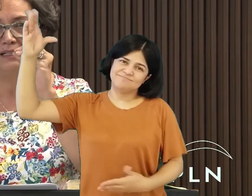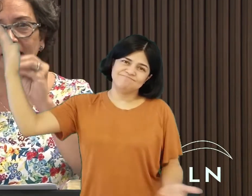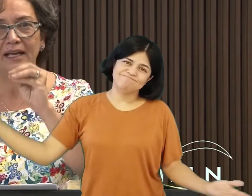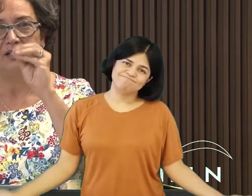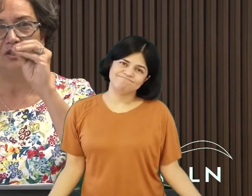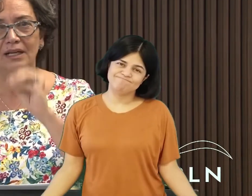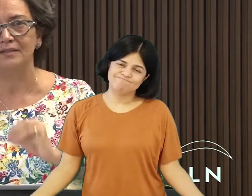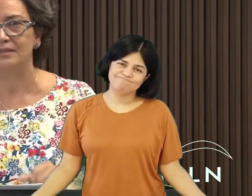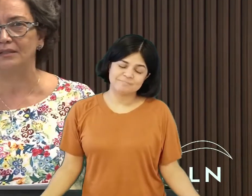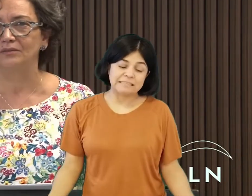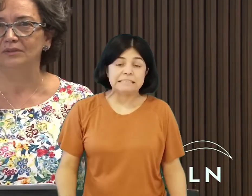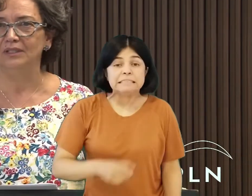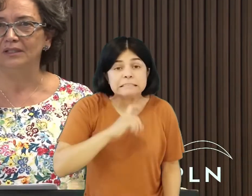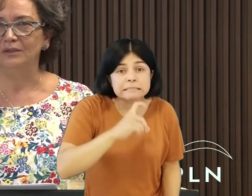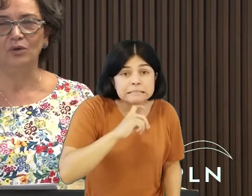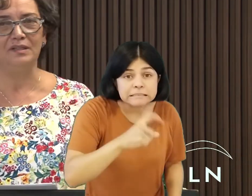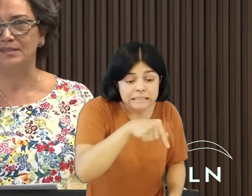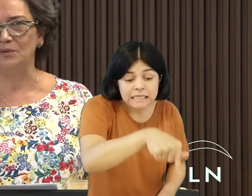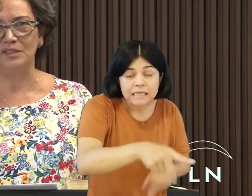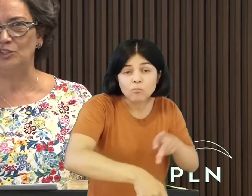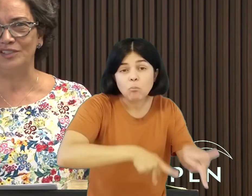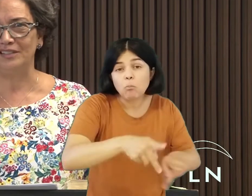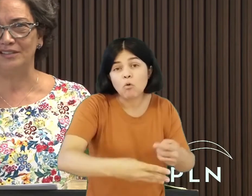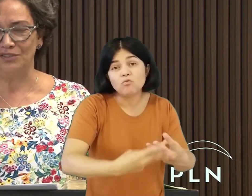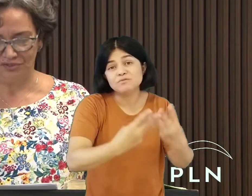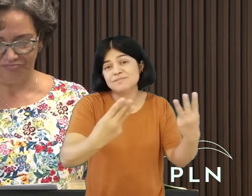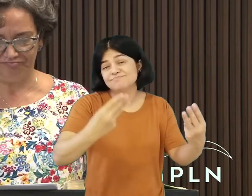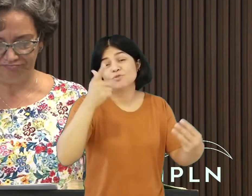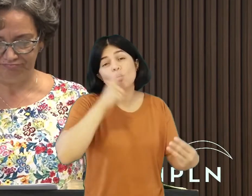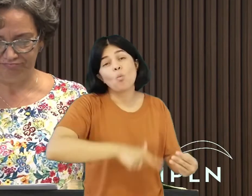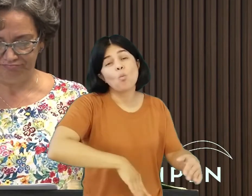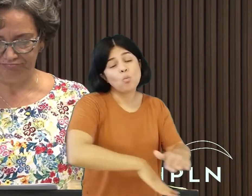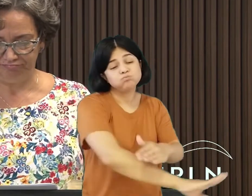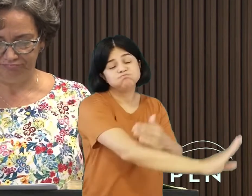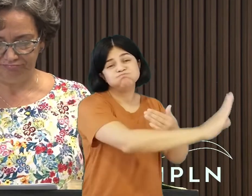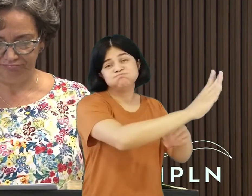Ninguém daquela geração conheceu esse descanso.